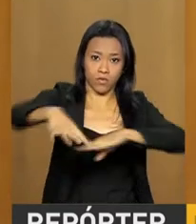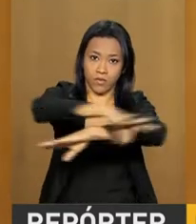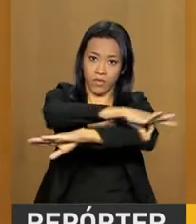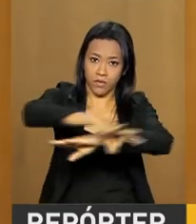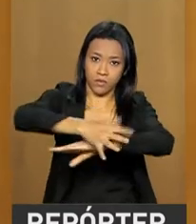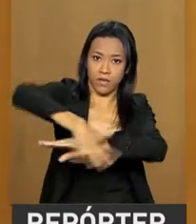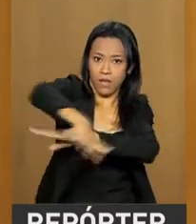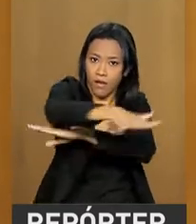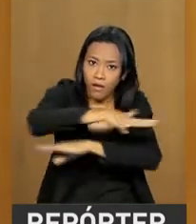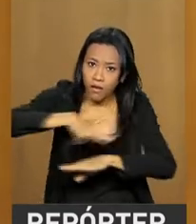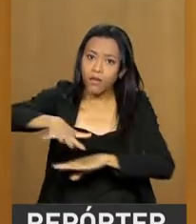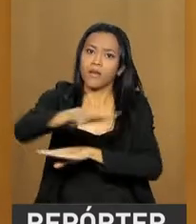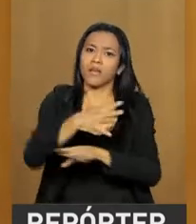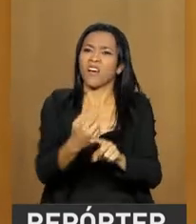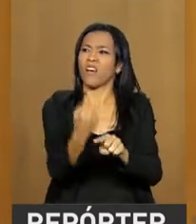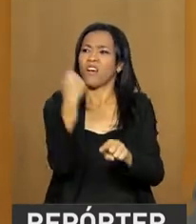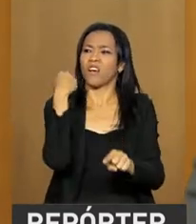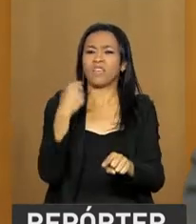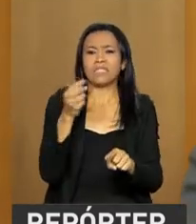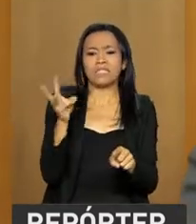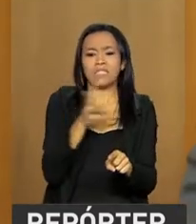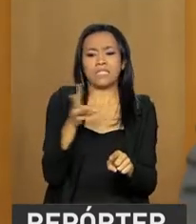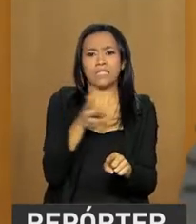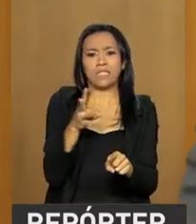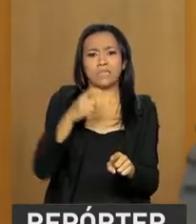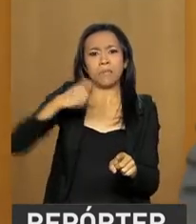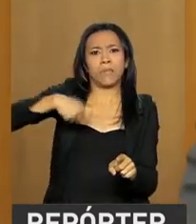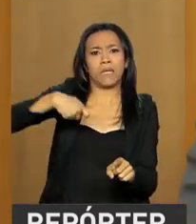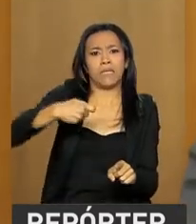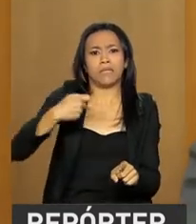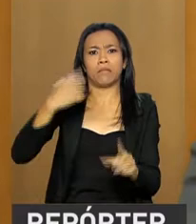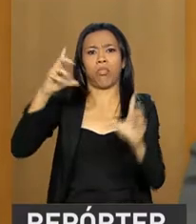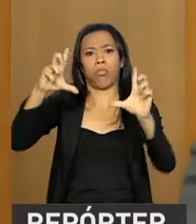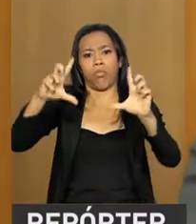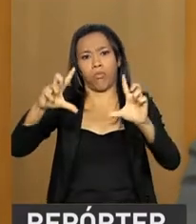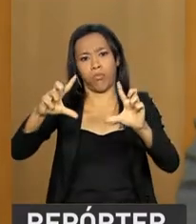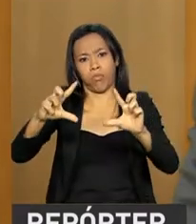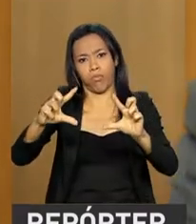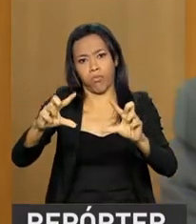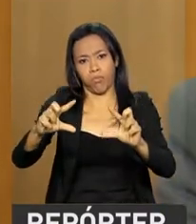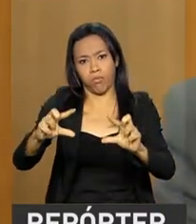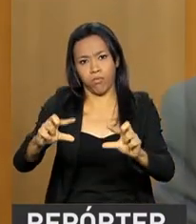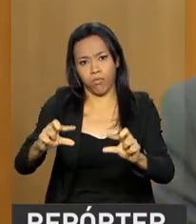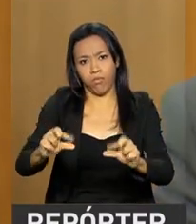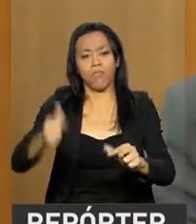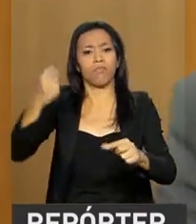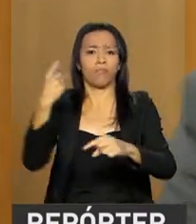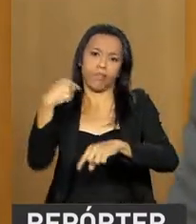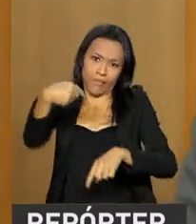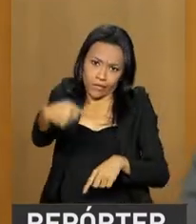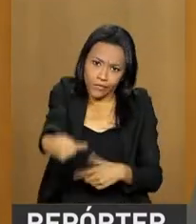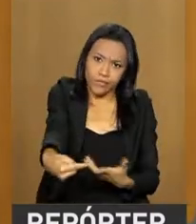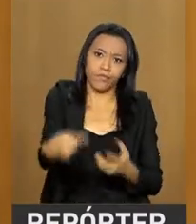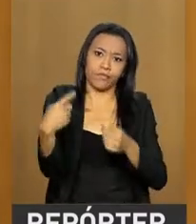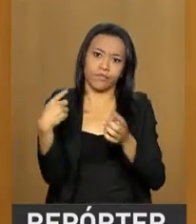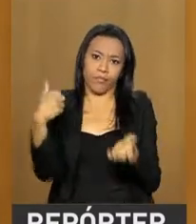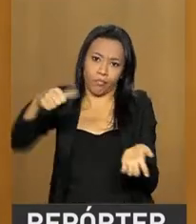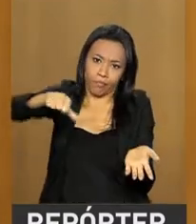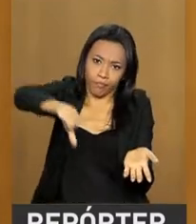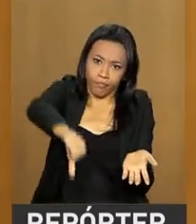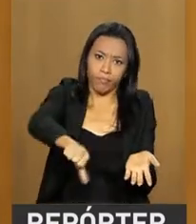nós estávamos há 33 meses como números negativos né agora